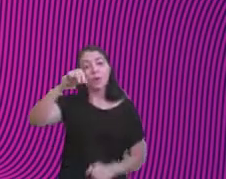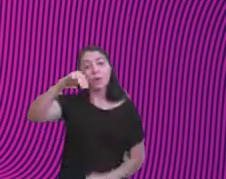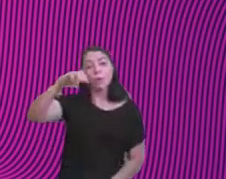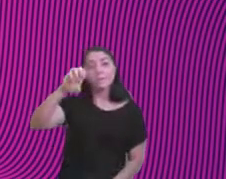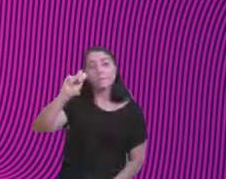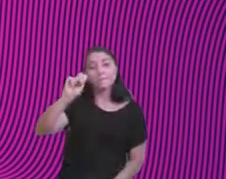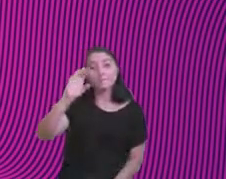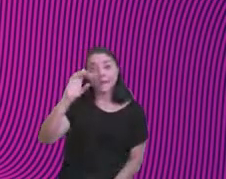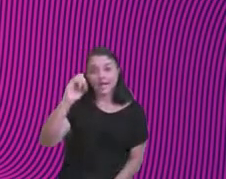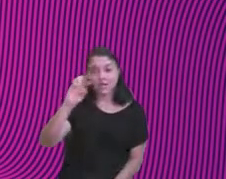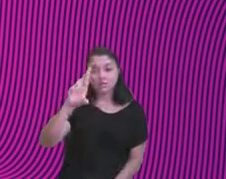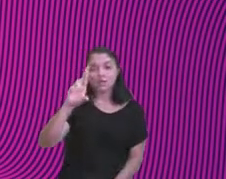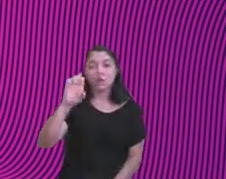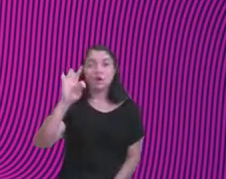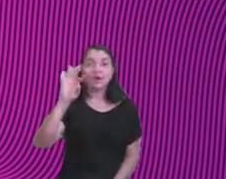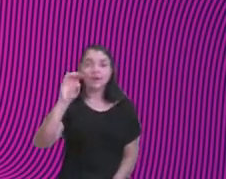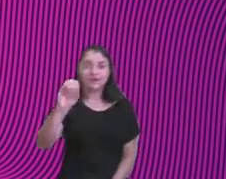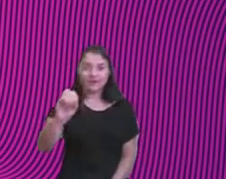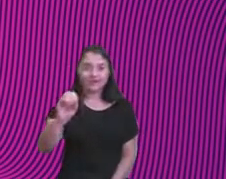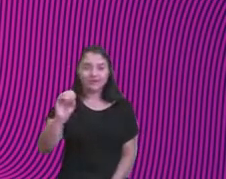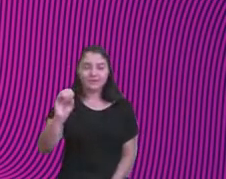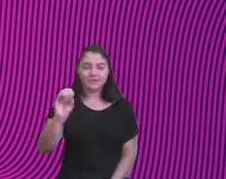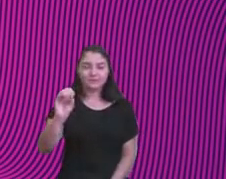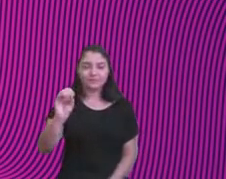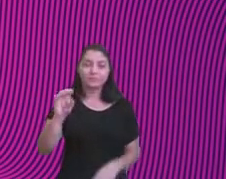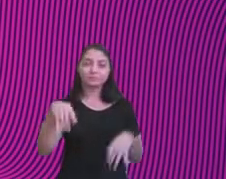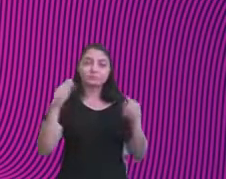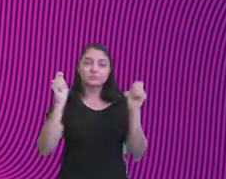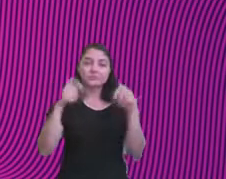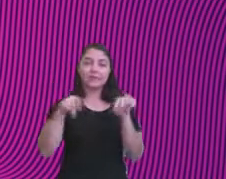me complementar, né? Principalmente nas ressecções